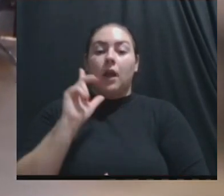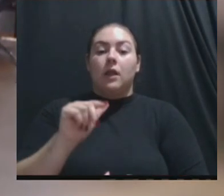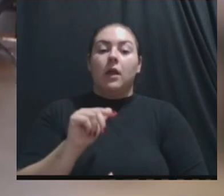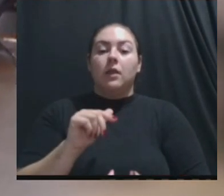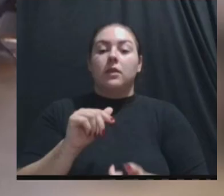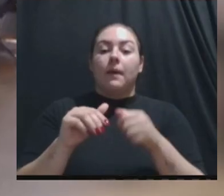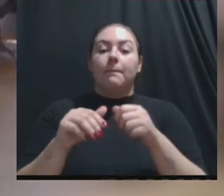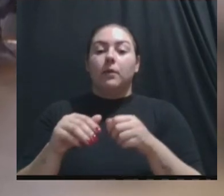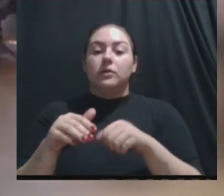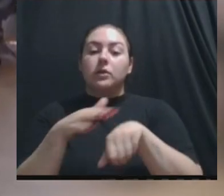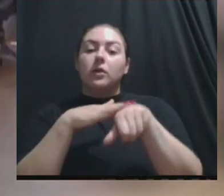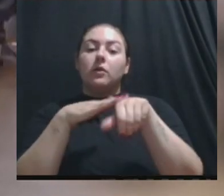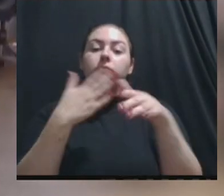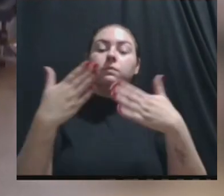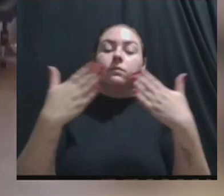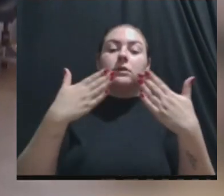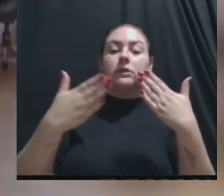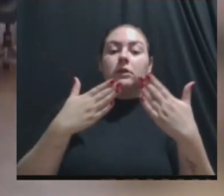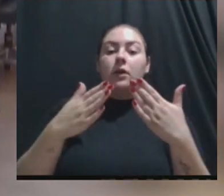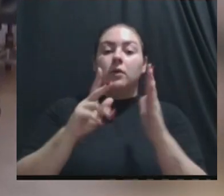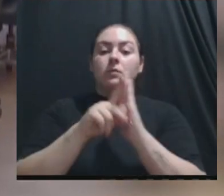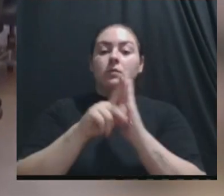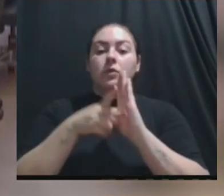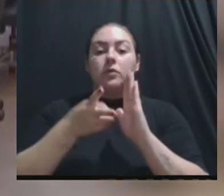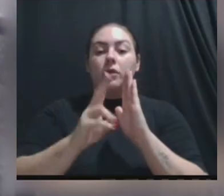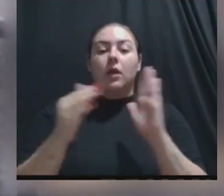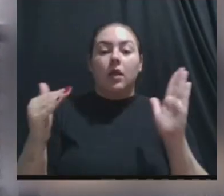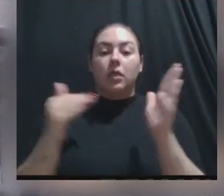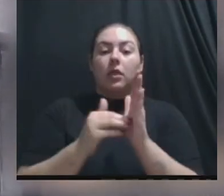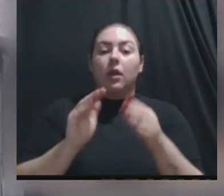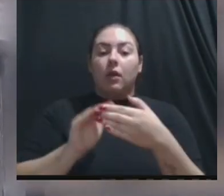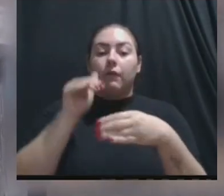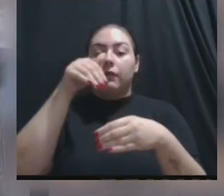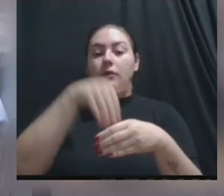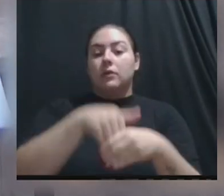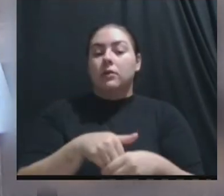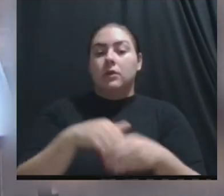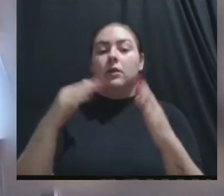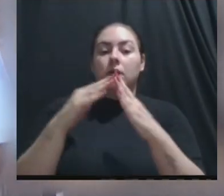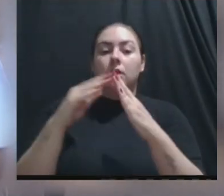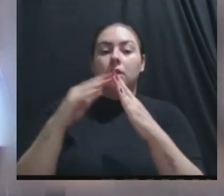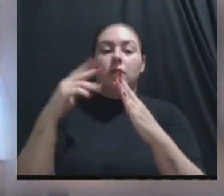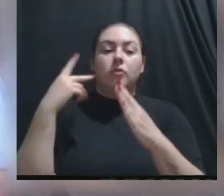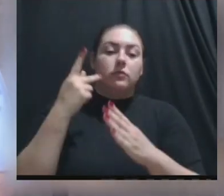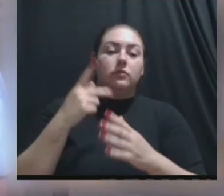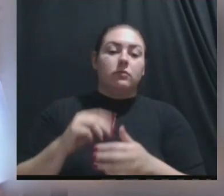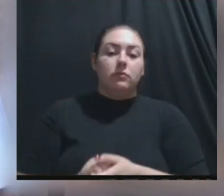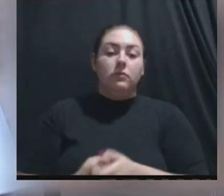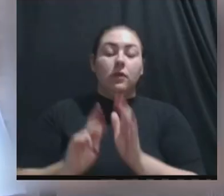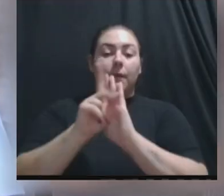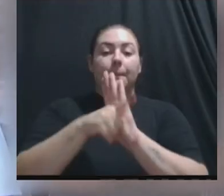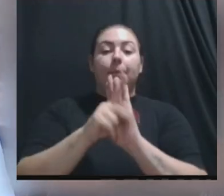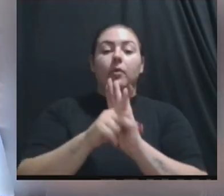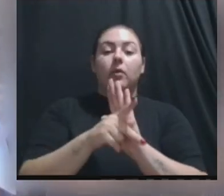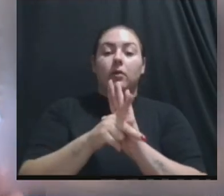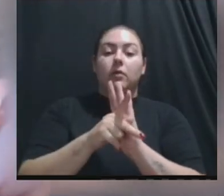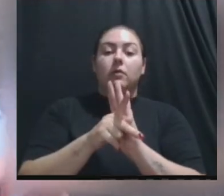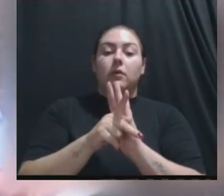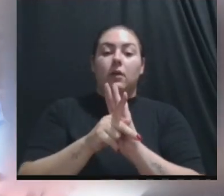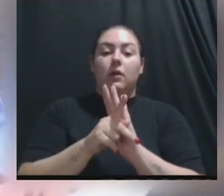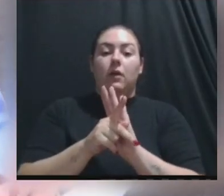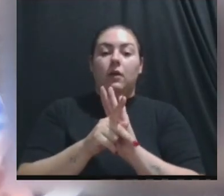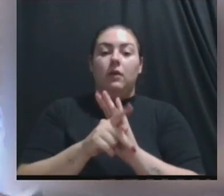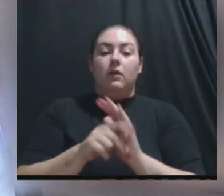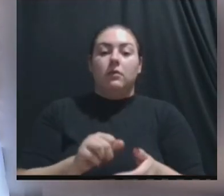para a tramitação até a votação em plenário na Câmara Municipal. São projetos que de relevância à cidade, tanto na